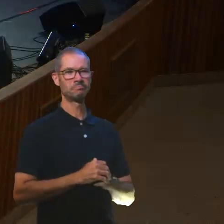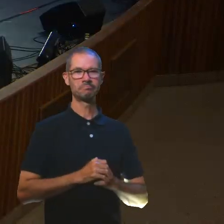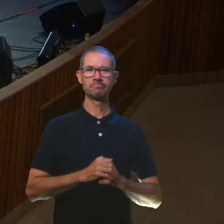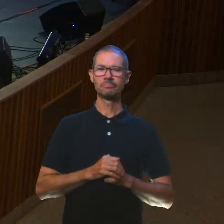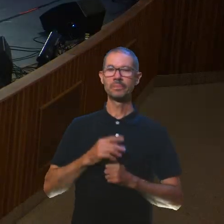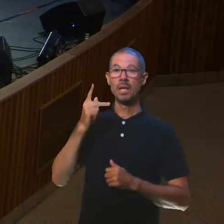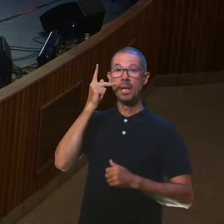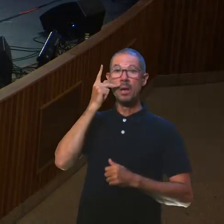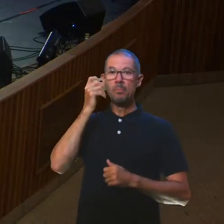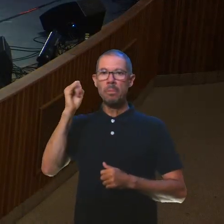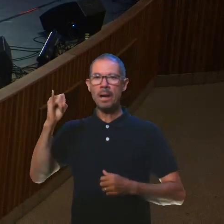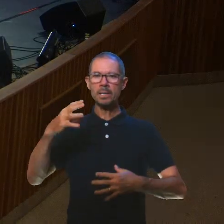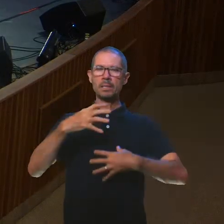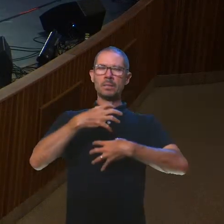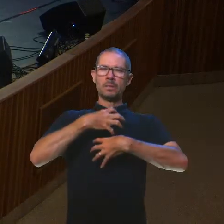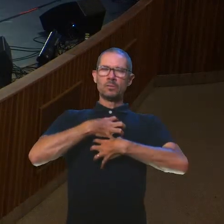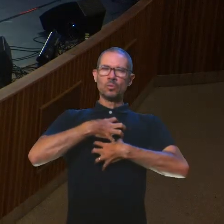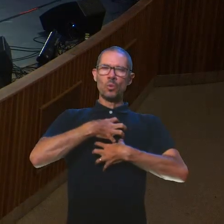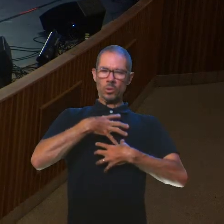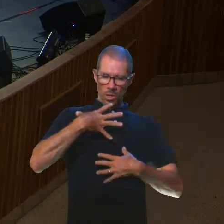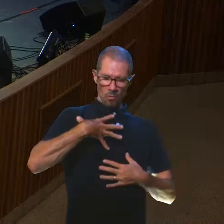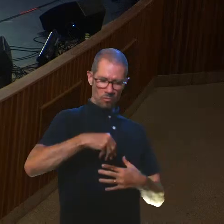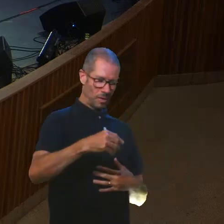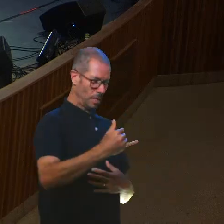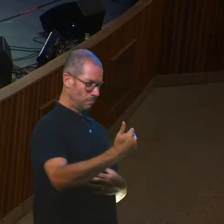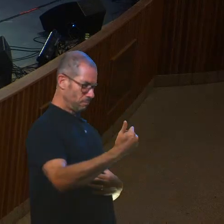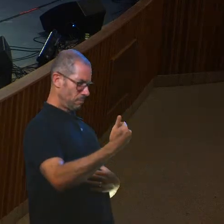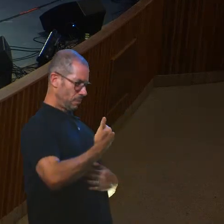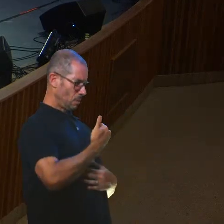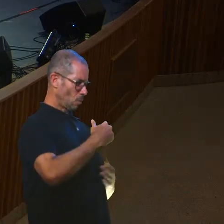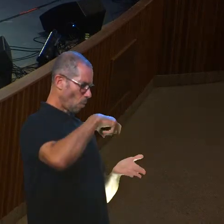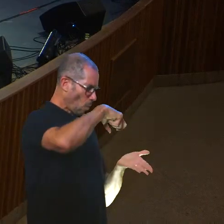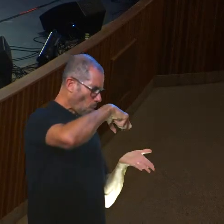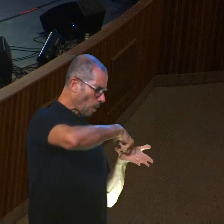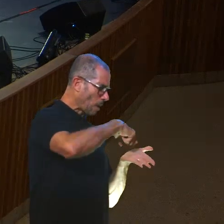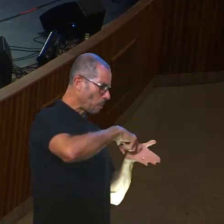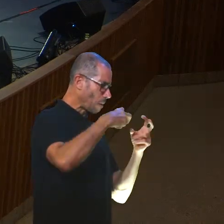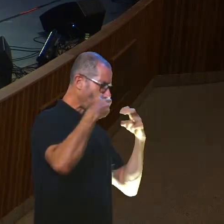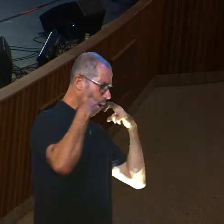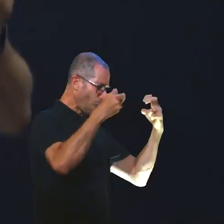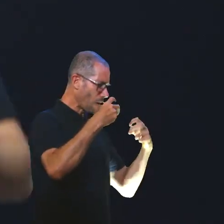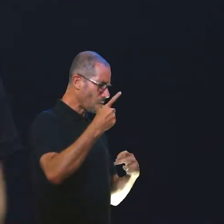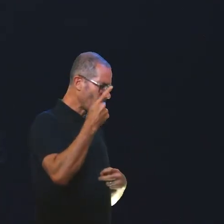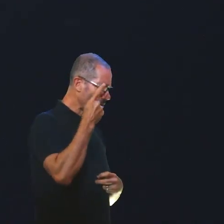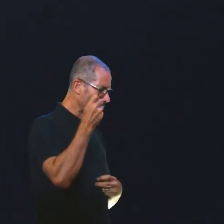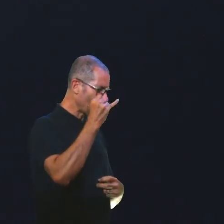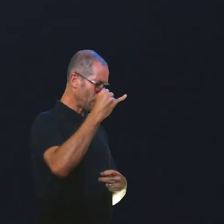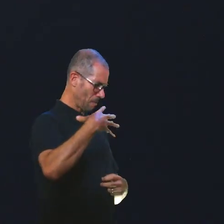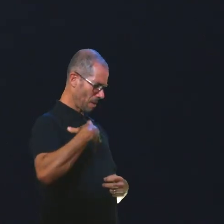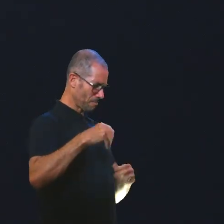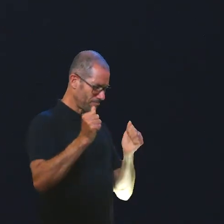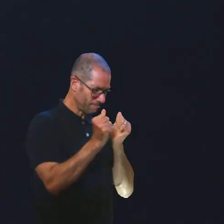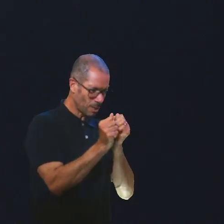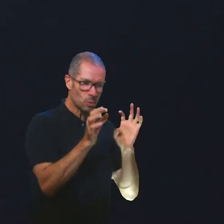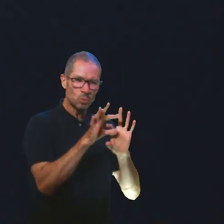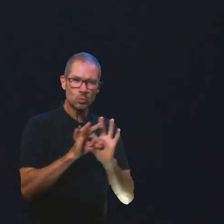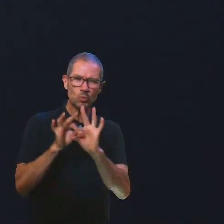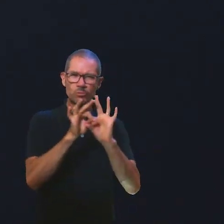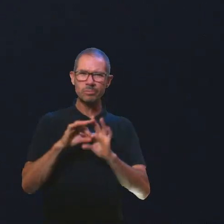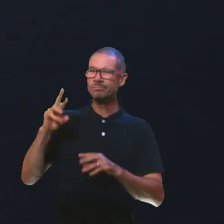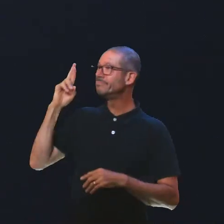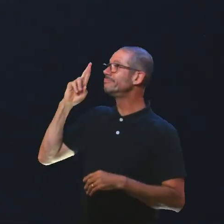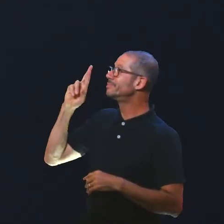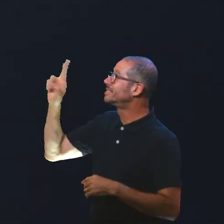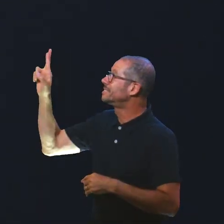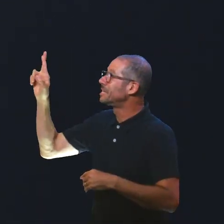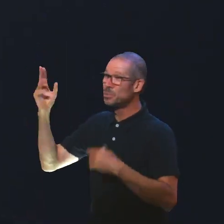Quando o pai escuta o seu filho falando dessa maneira, o clamor do seu filho, o que o pai mais quer é passar tempo na presença. E o que o Senhor mais